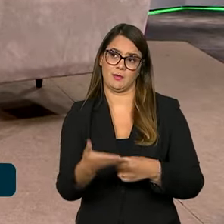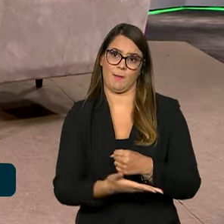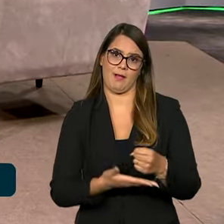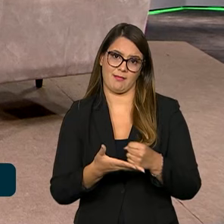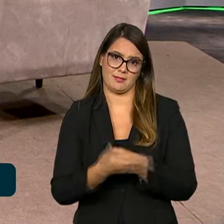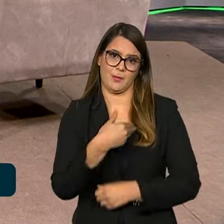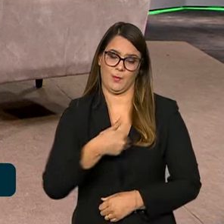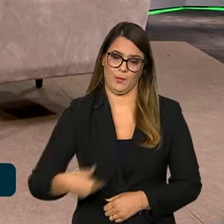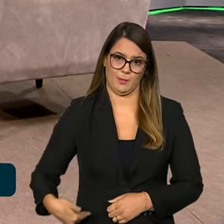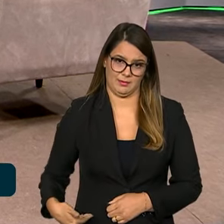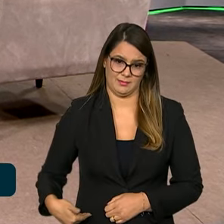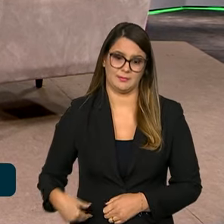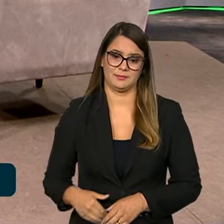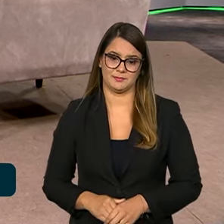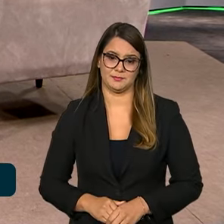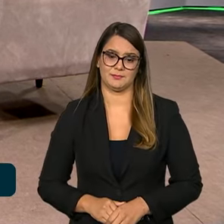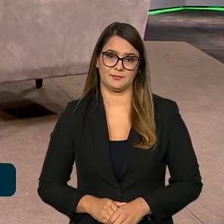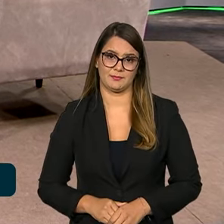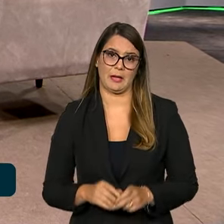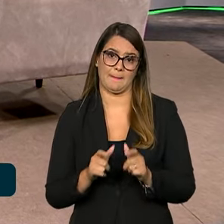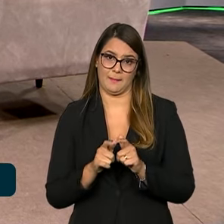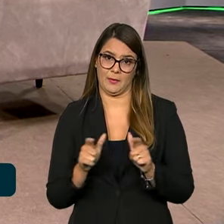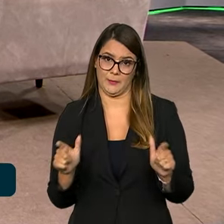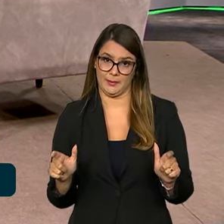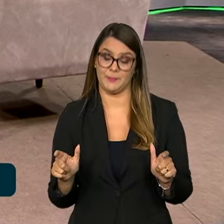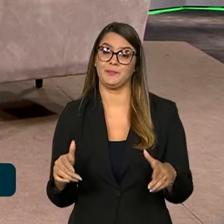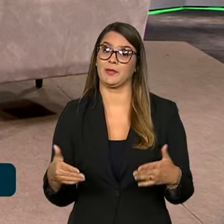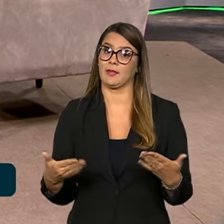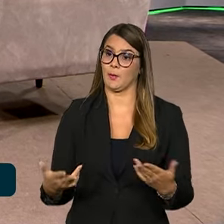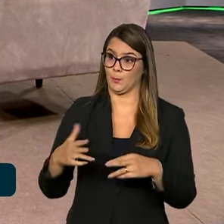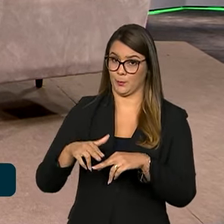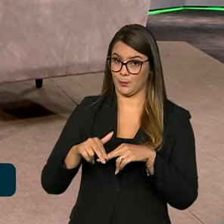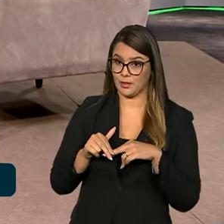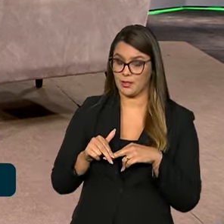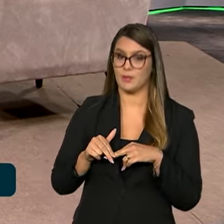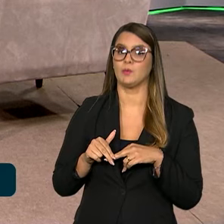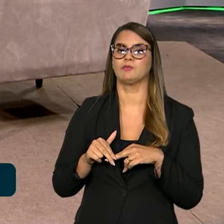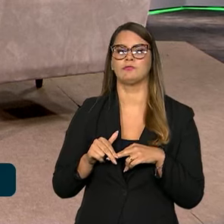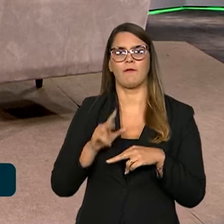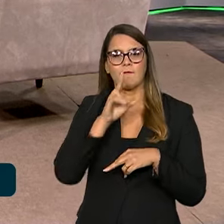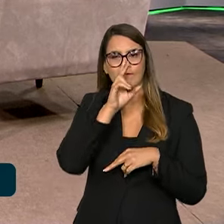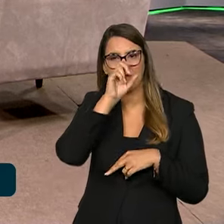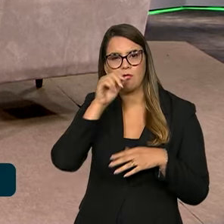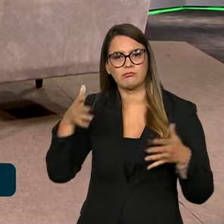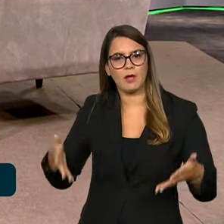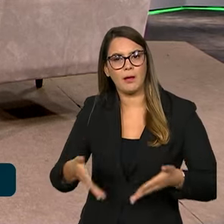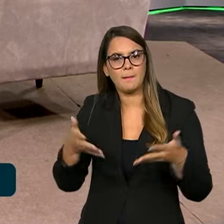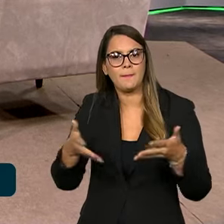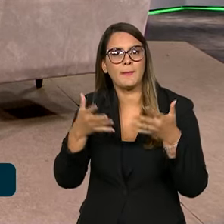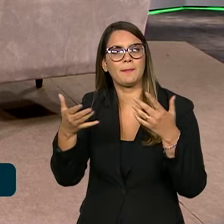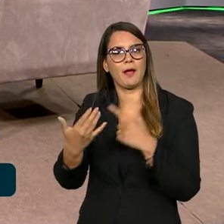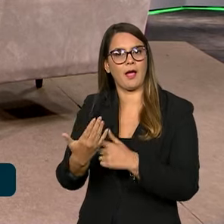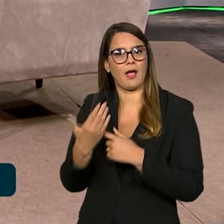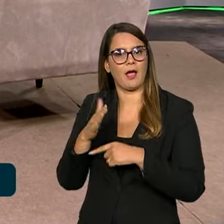pública né a sua grande maioria Então essa fortalecer essa essa